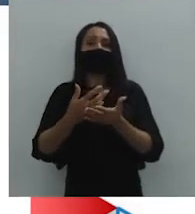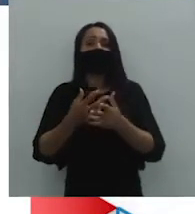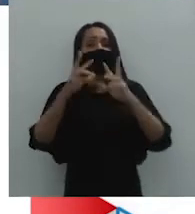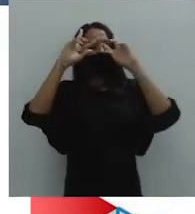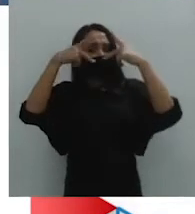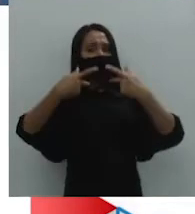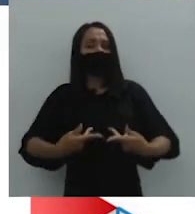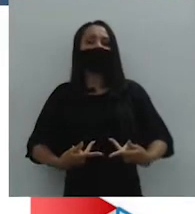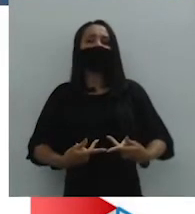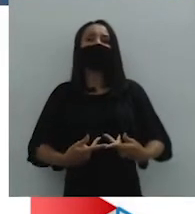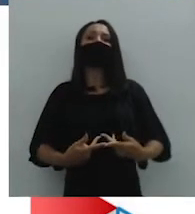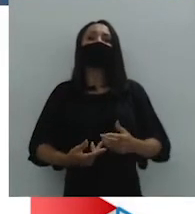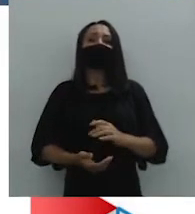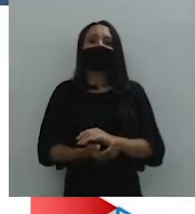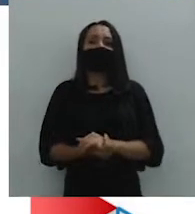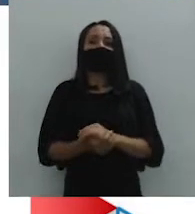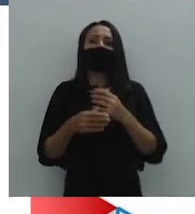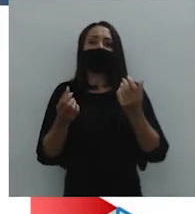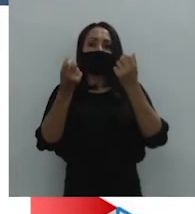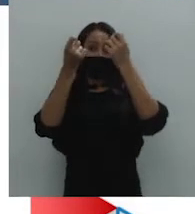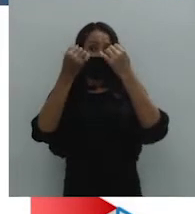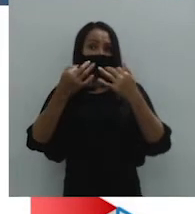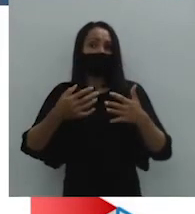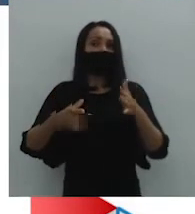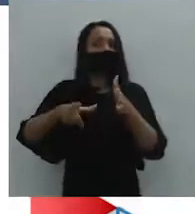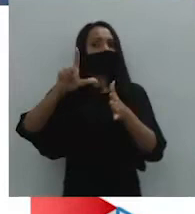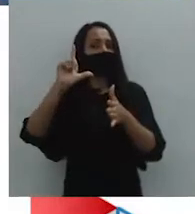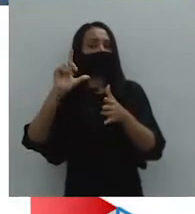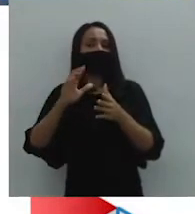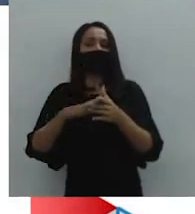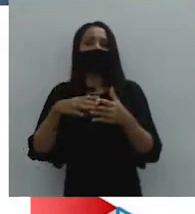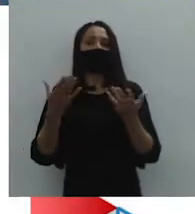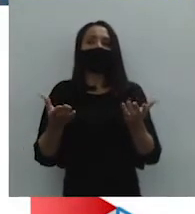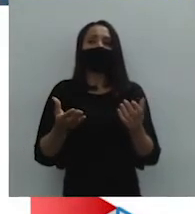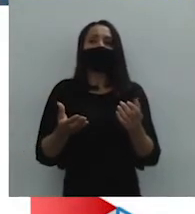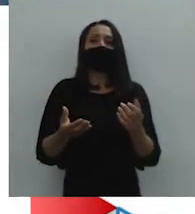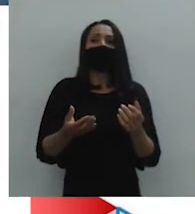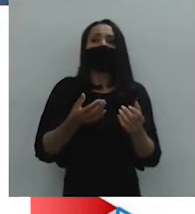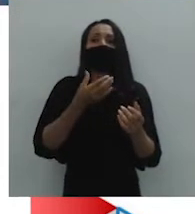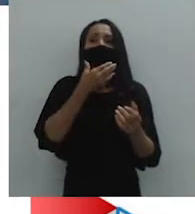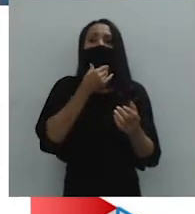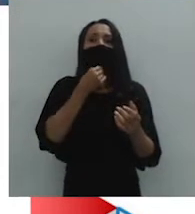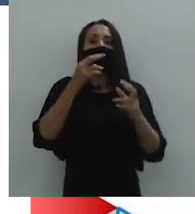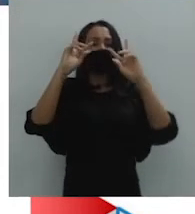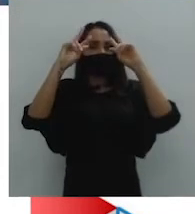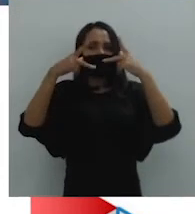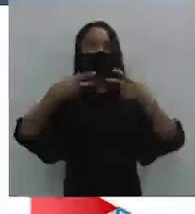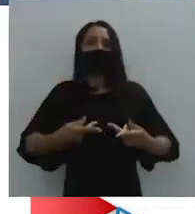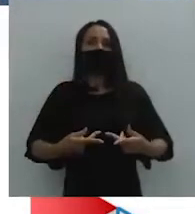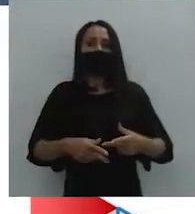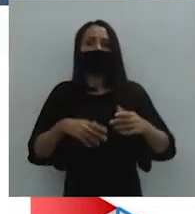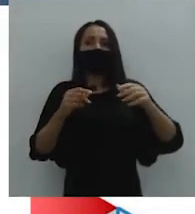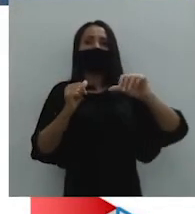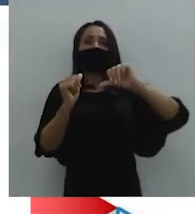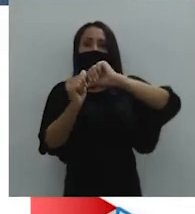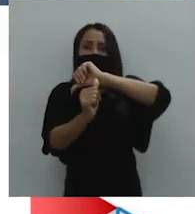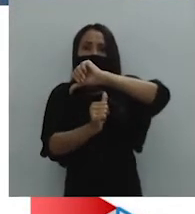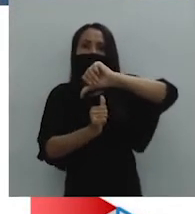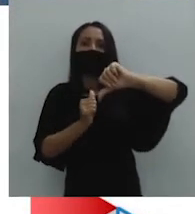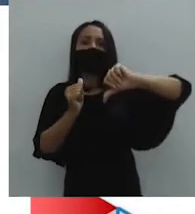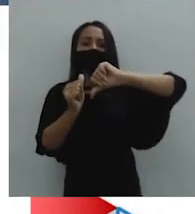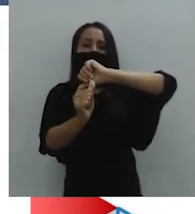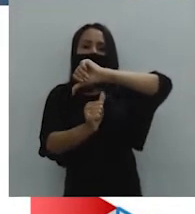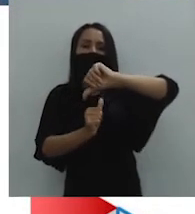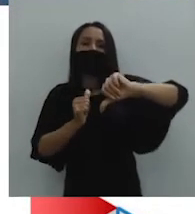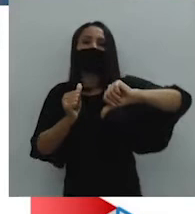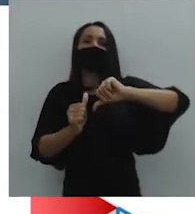nem eu falei para vocês antes. Quanto mais o homem tiver mexido naquele local, ela vai se